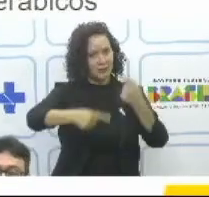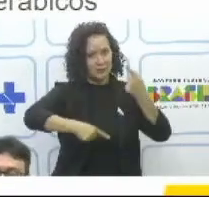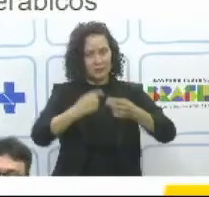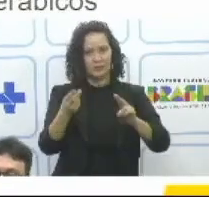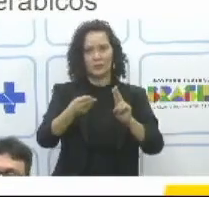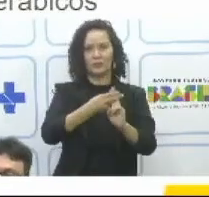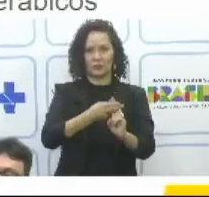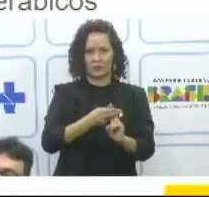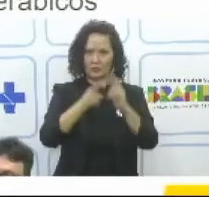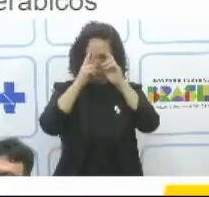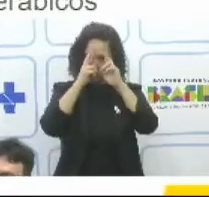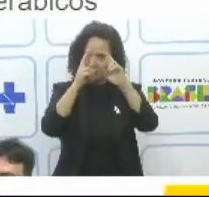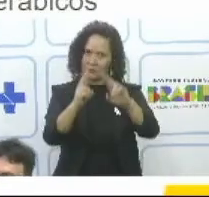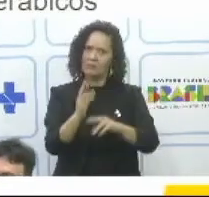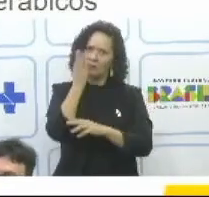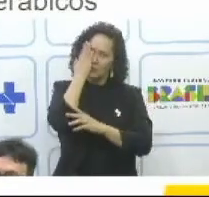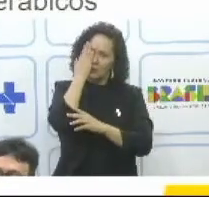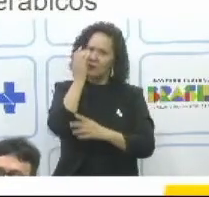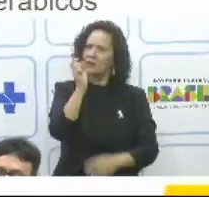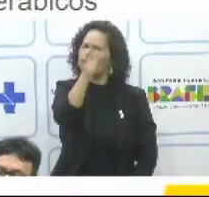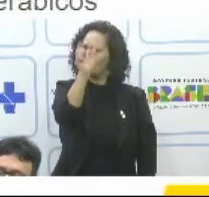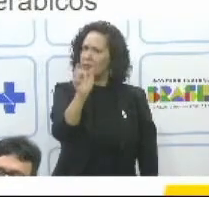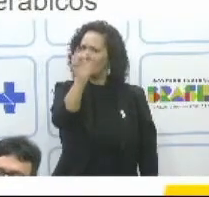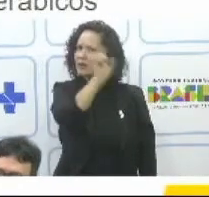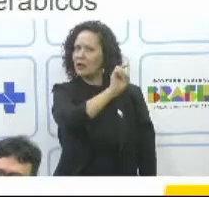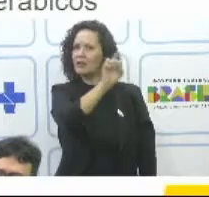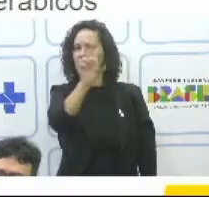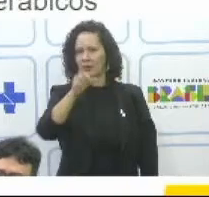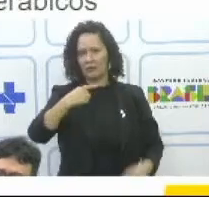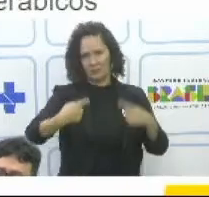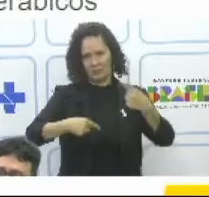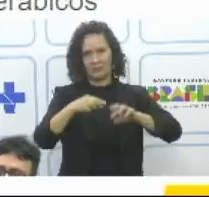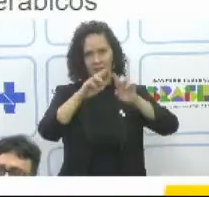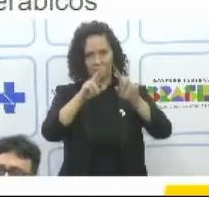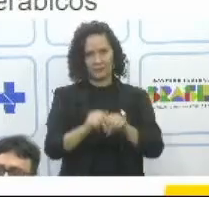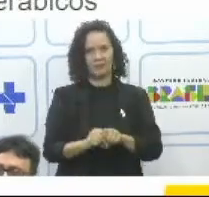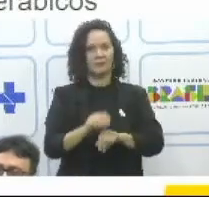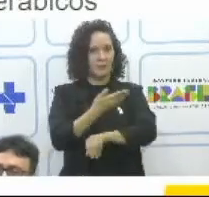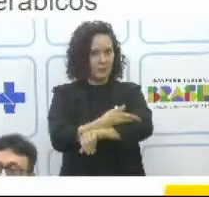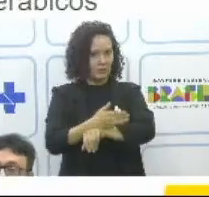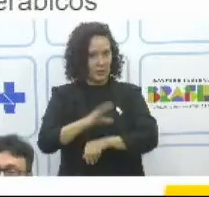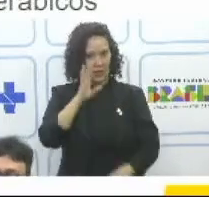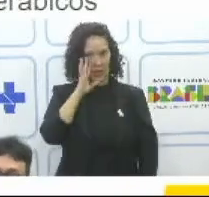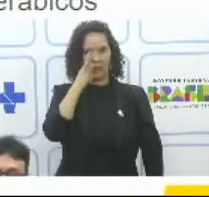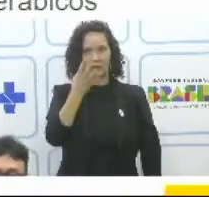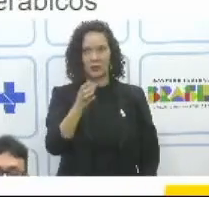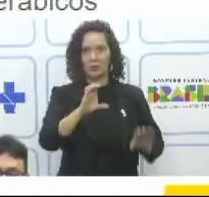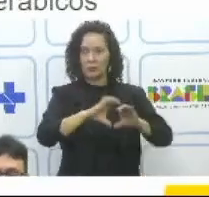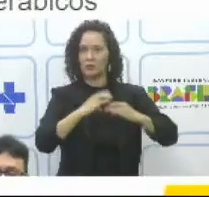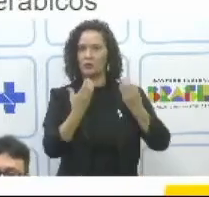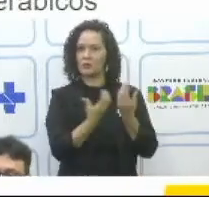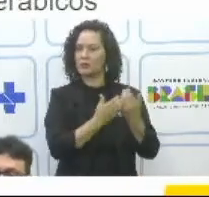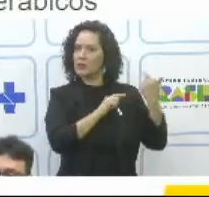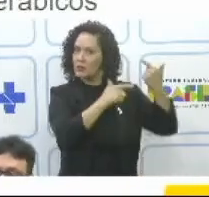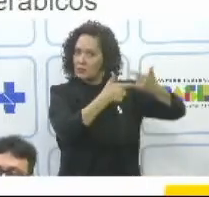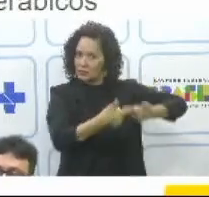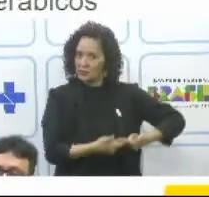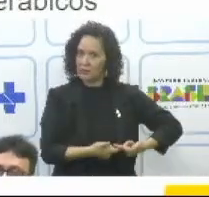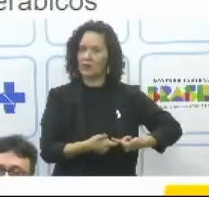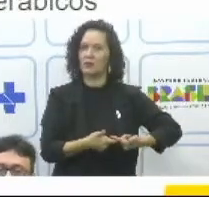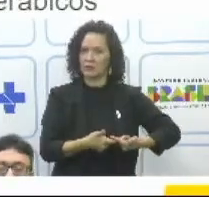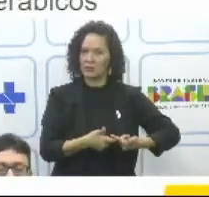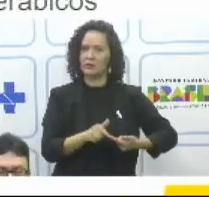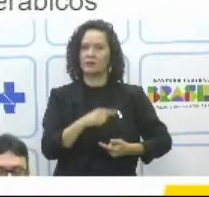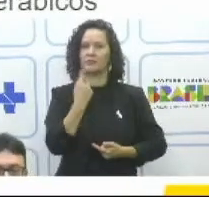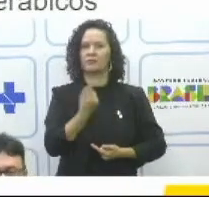que reconhece esses atores. Então, as práticas realizadas pelas comunidades tradicionais, a gente tem